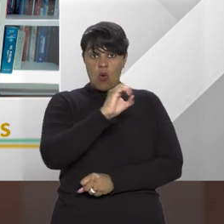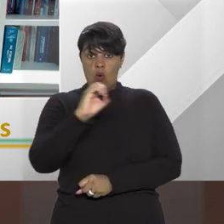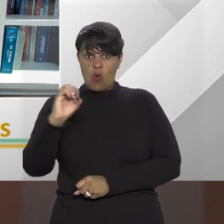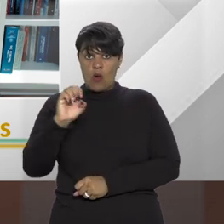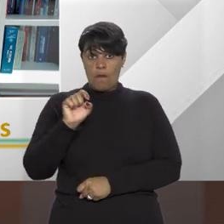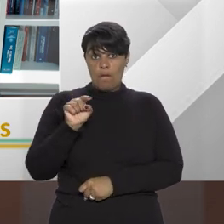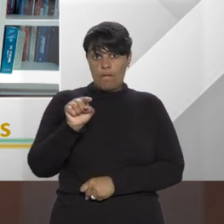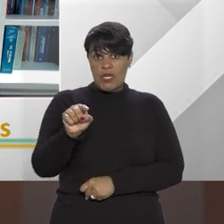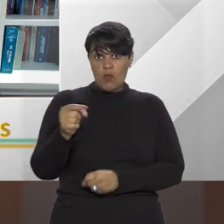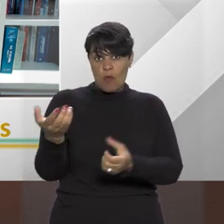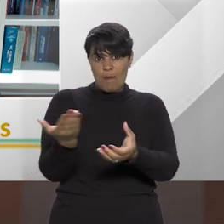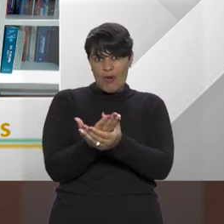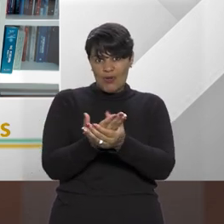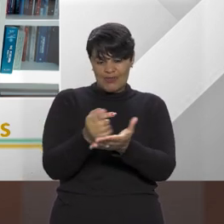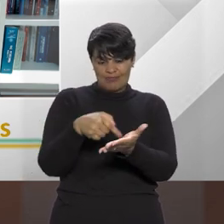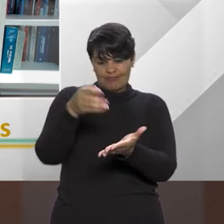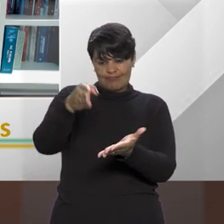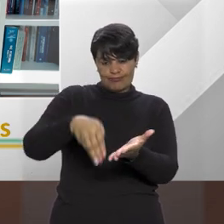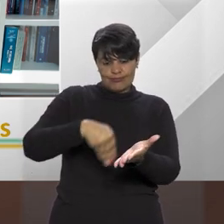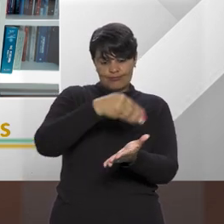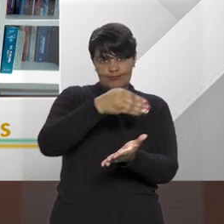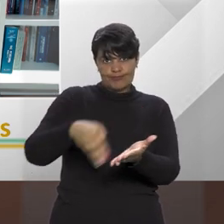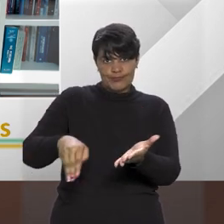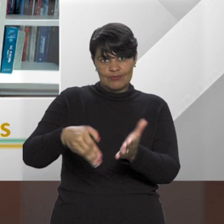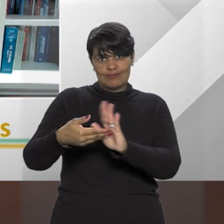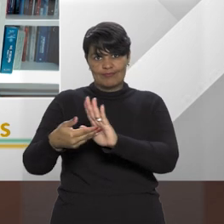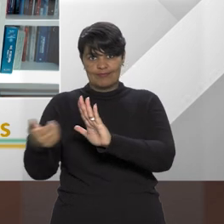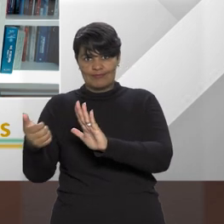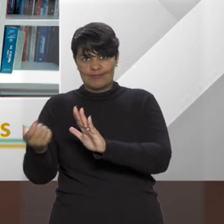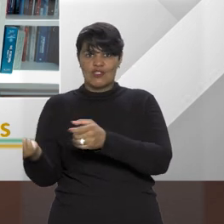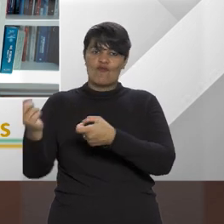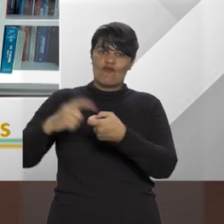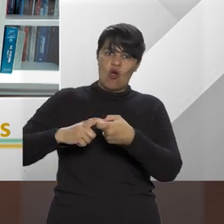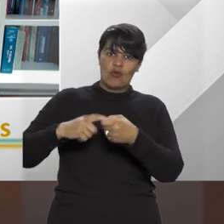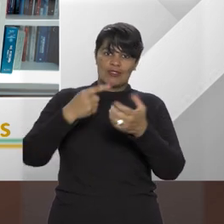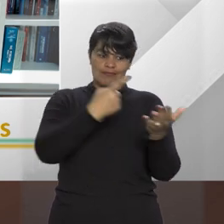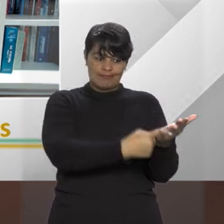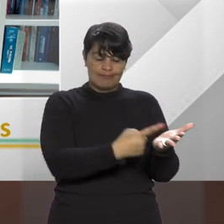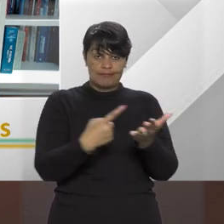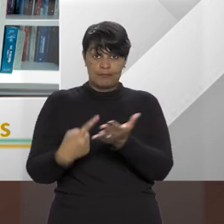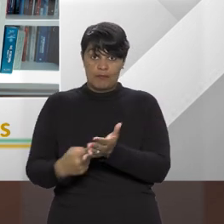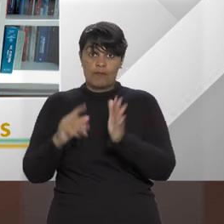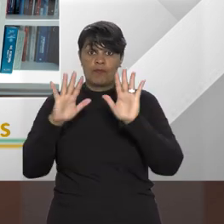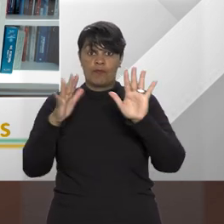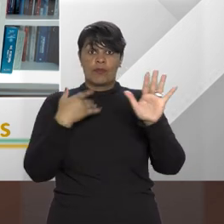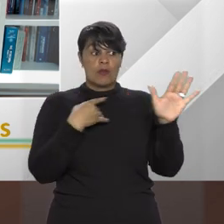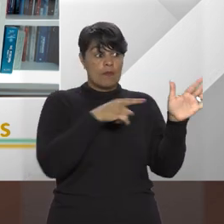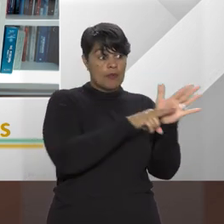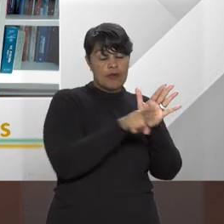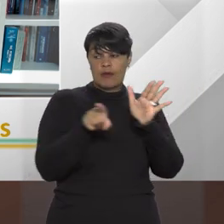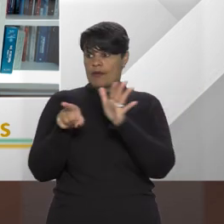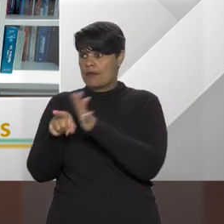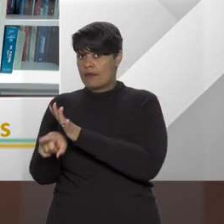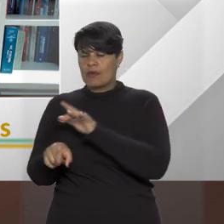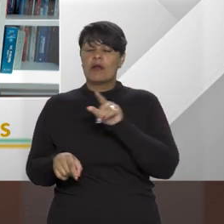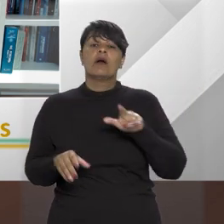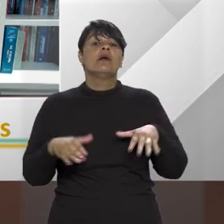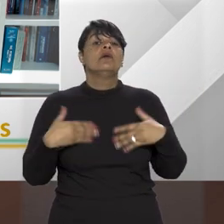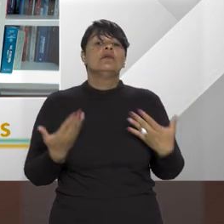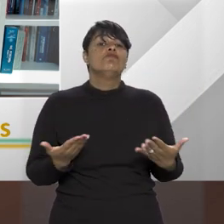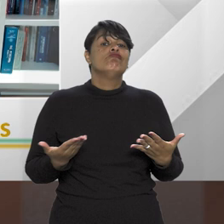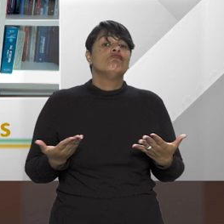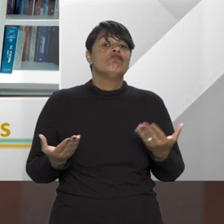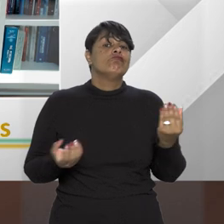de saber a sua opinião, professor Didier, sobre ações assim que partem, então, do próprio judiciário para tentar abreviar o